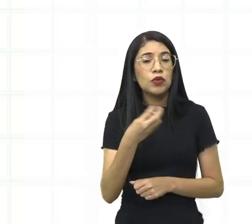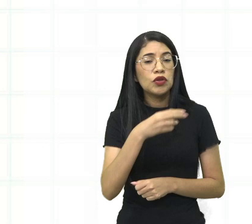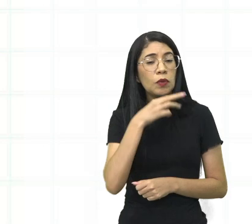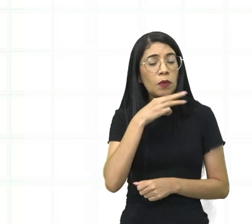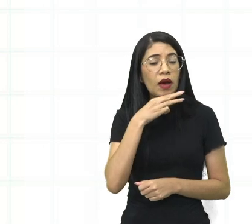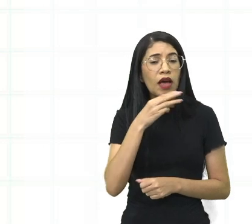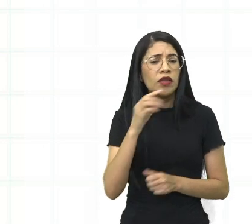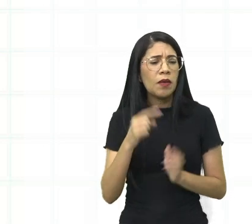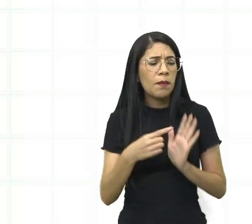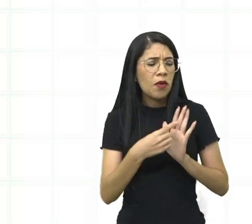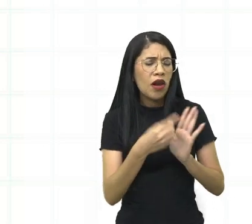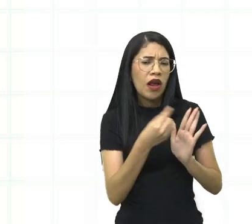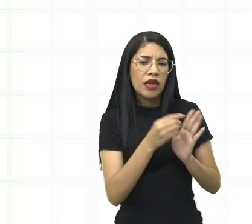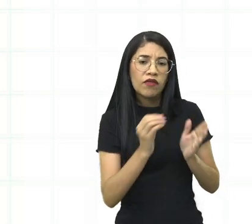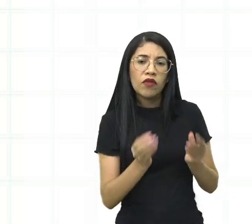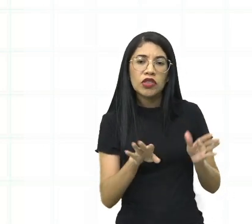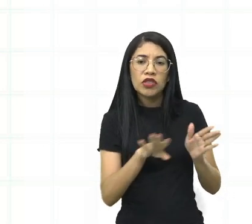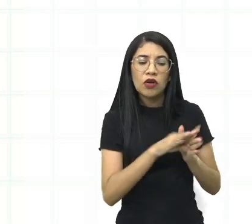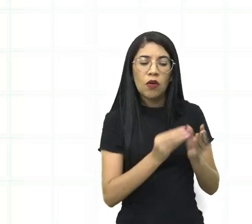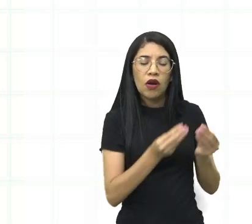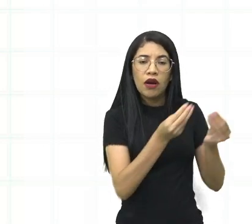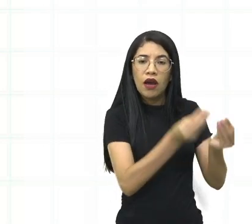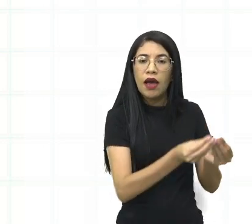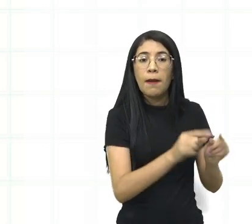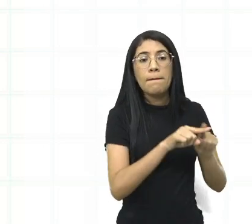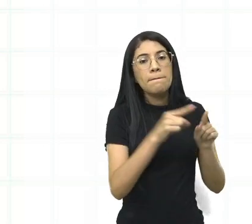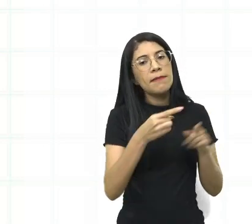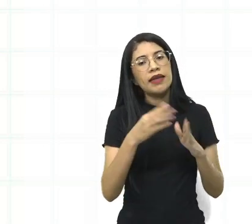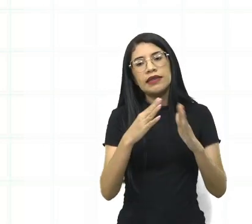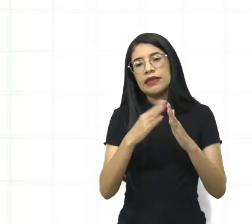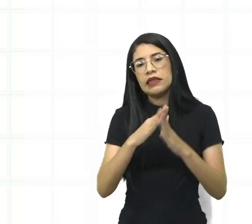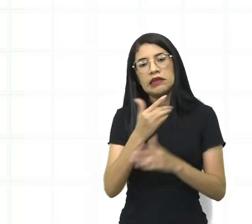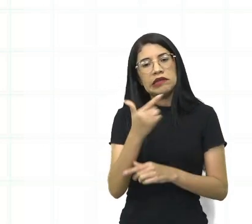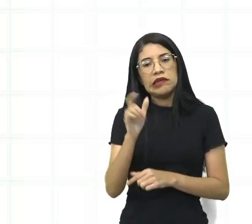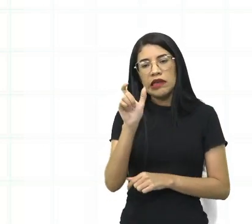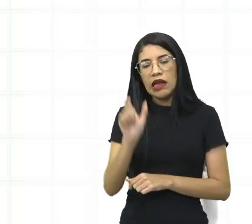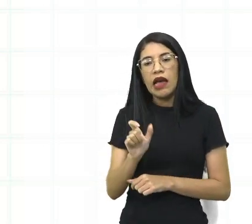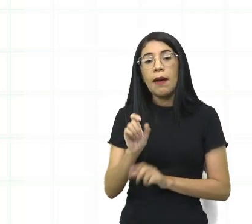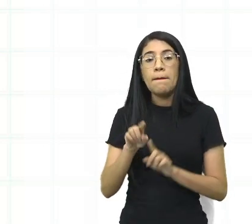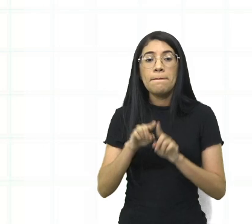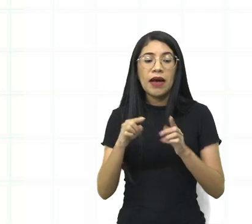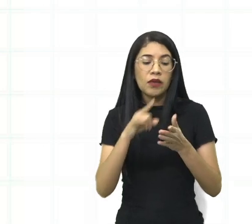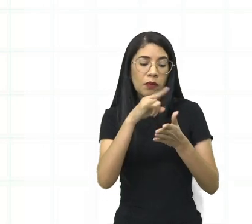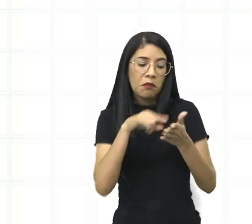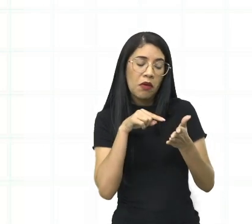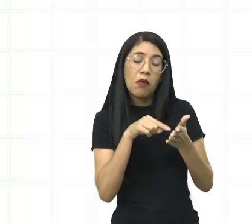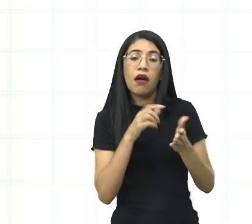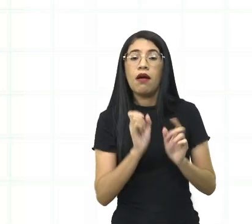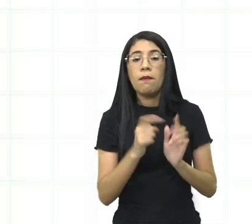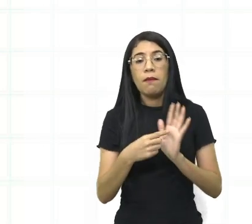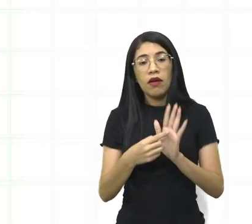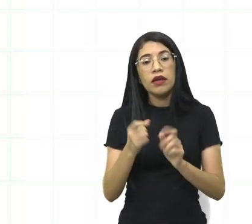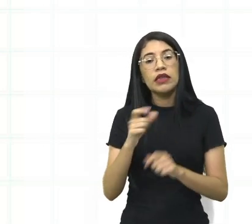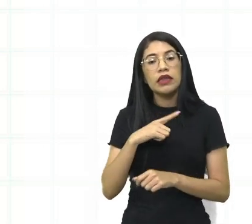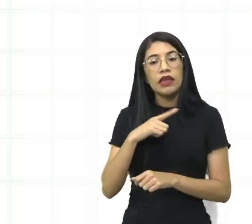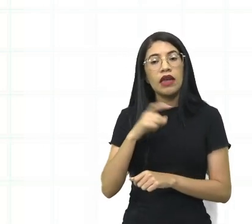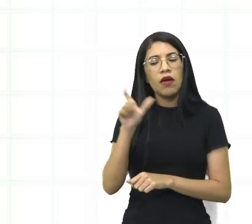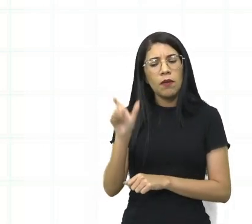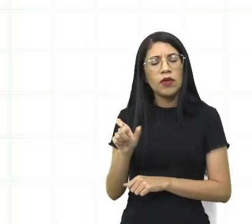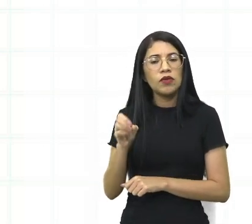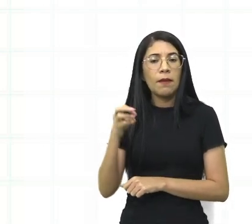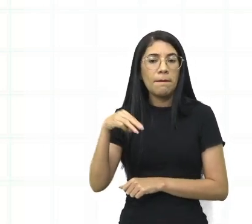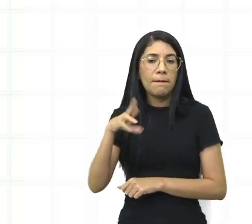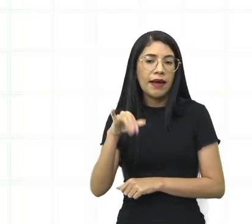entregue, porém não havia ninguém em casa. No recibo de entrega, diz que alguém recebeu, foi uma vizinha chamada